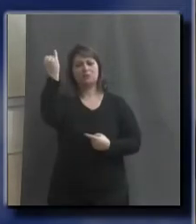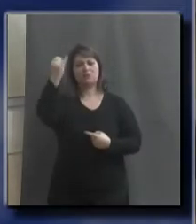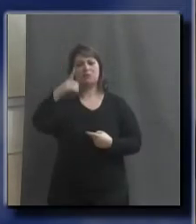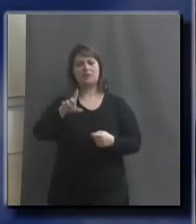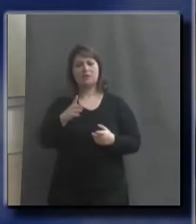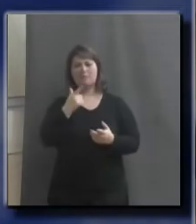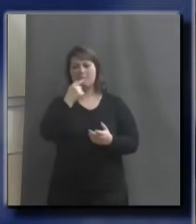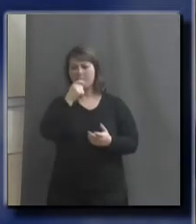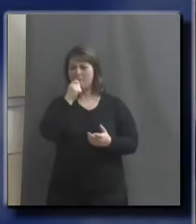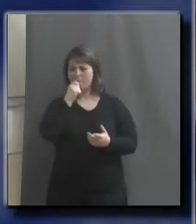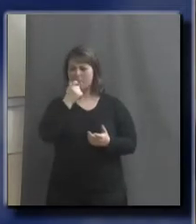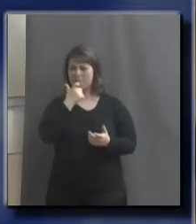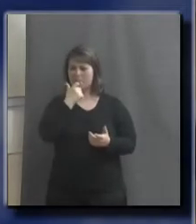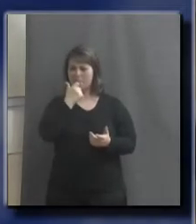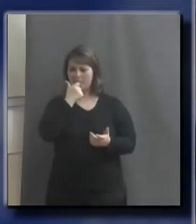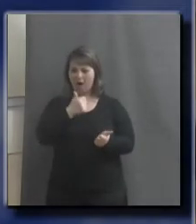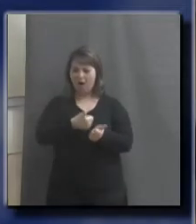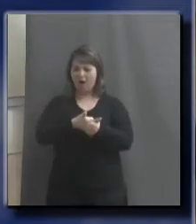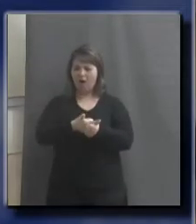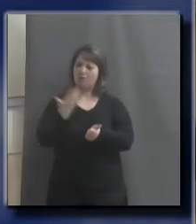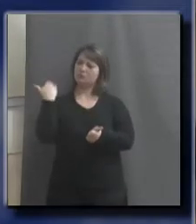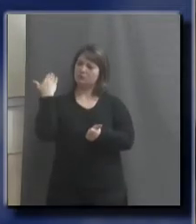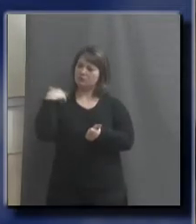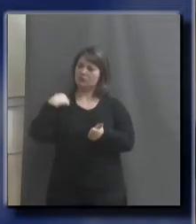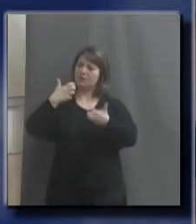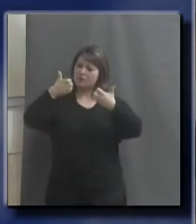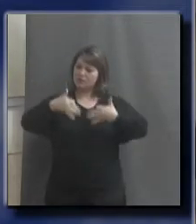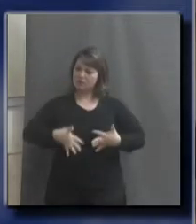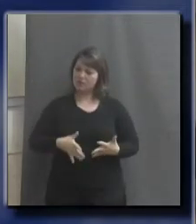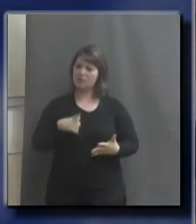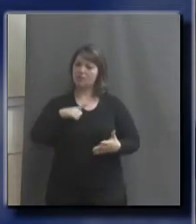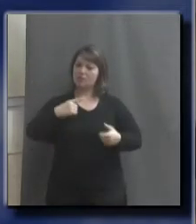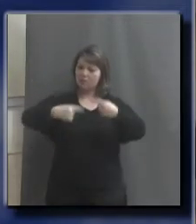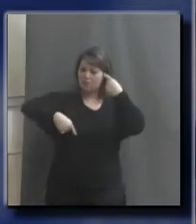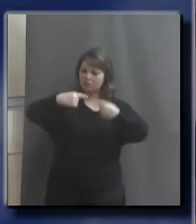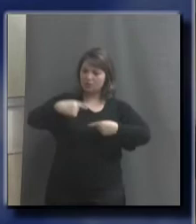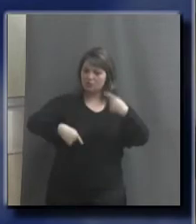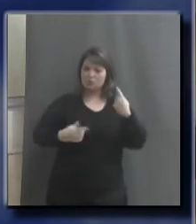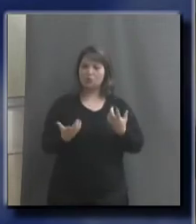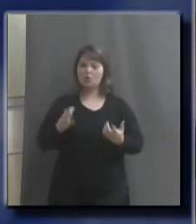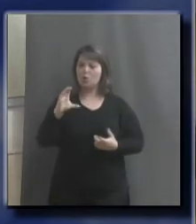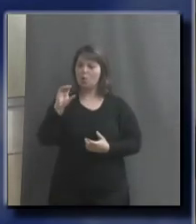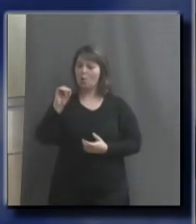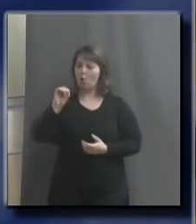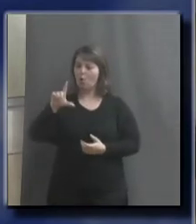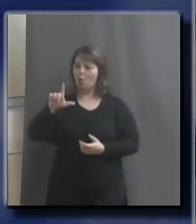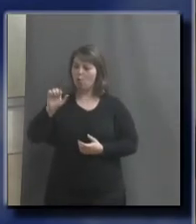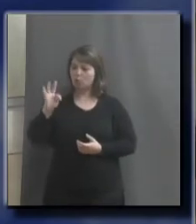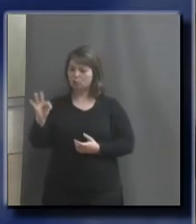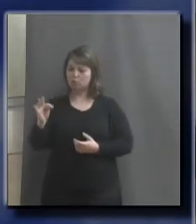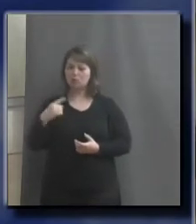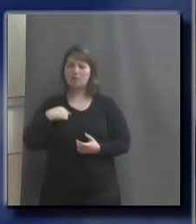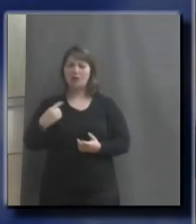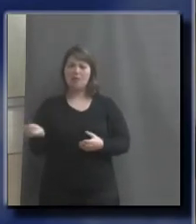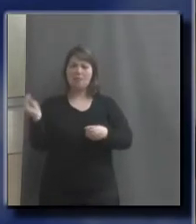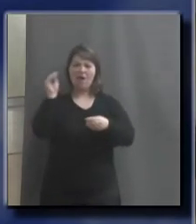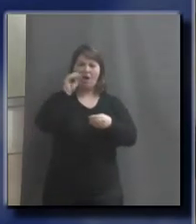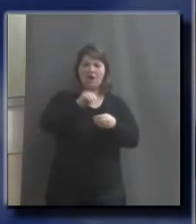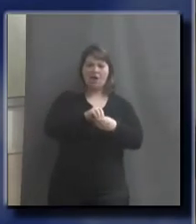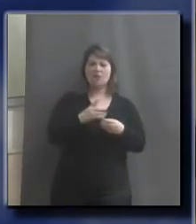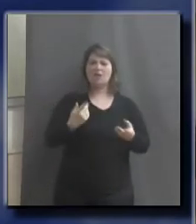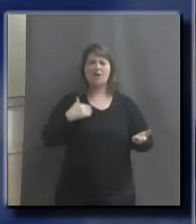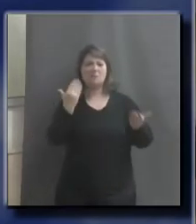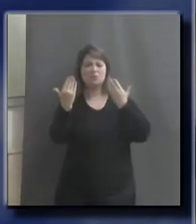uma polêmica com uma prática, né, a prática do coaching, que é uma prática que vai emergindo, e como é que a psicologia lida